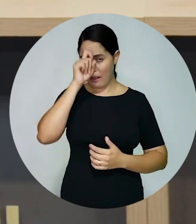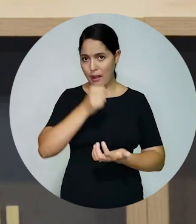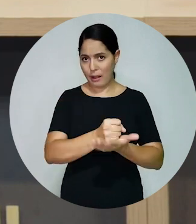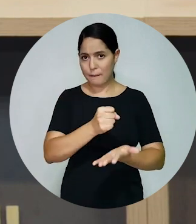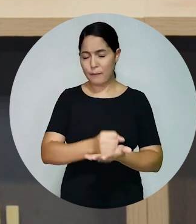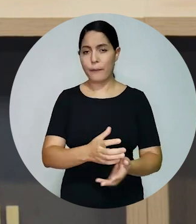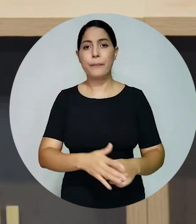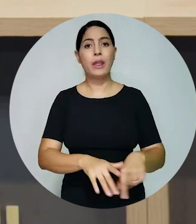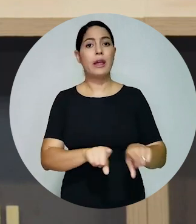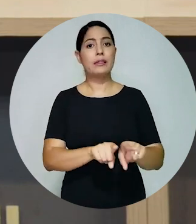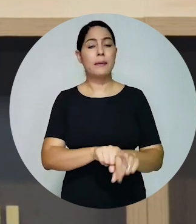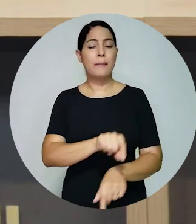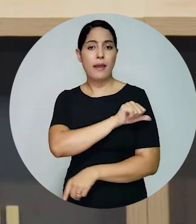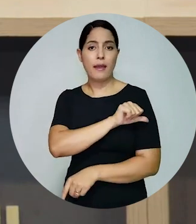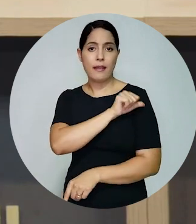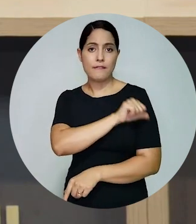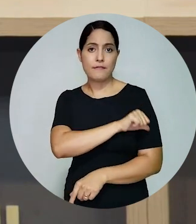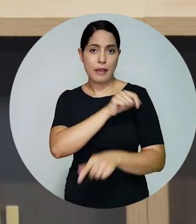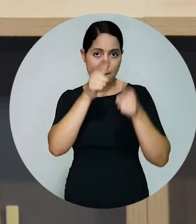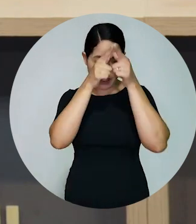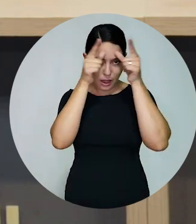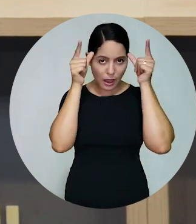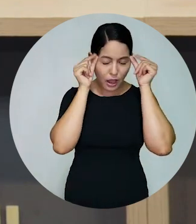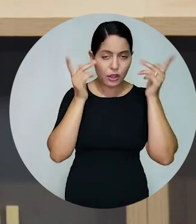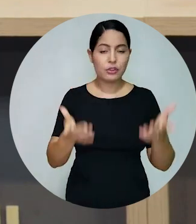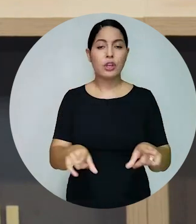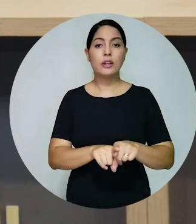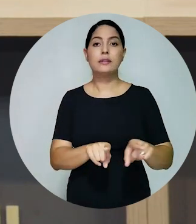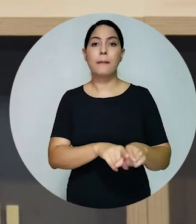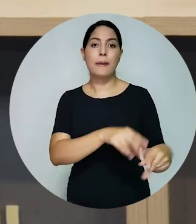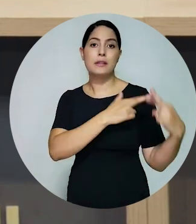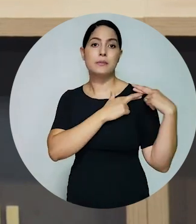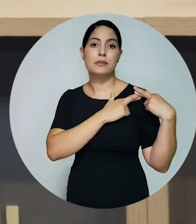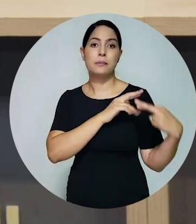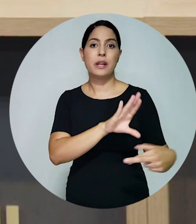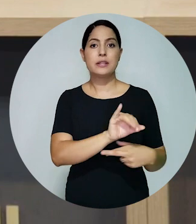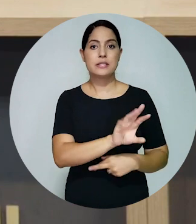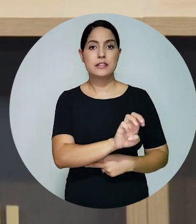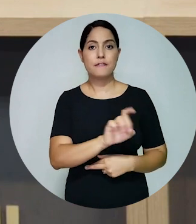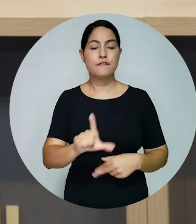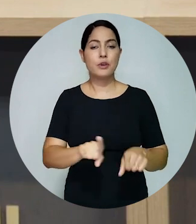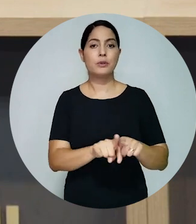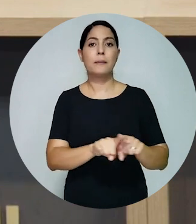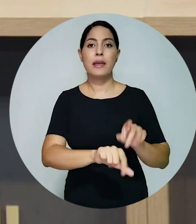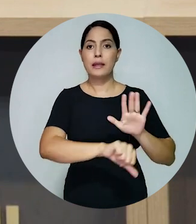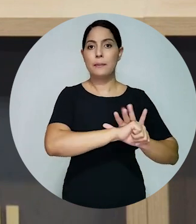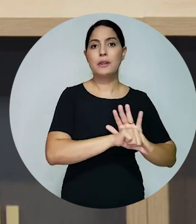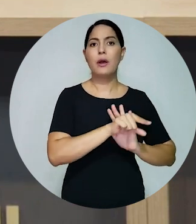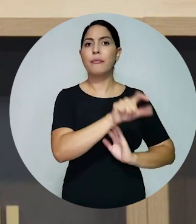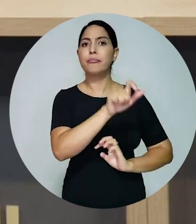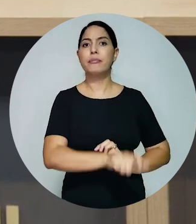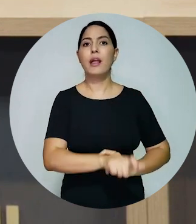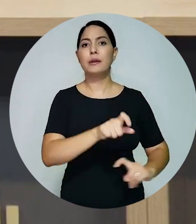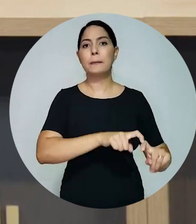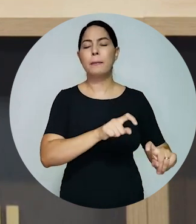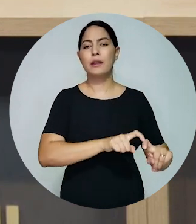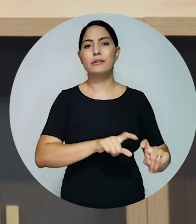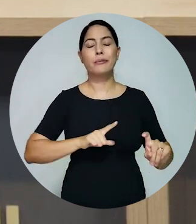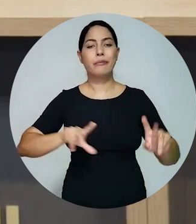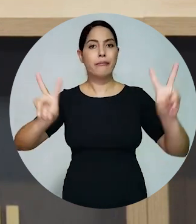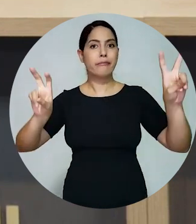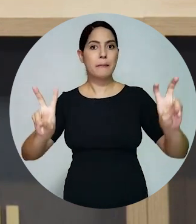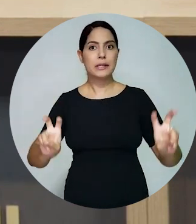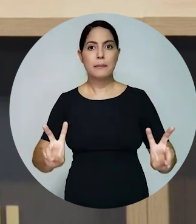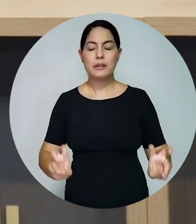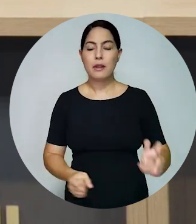serviço assistencial de enfermagem, a responsabilidade civil criminal do médico. Então, nós teríamos aqui temas para passar